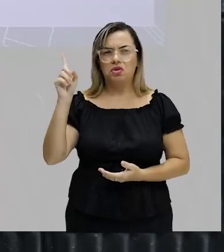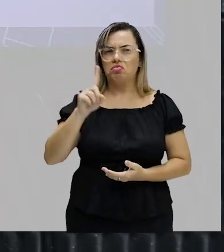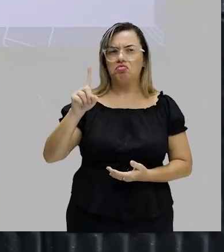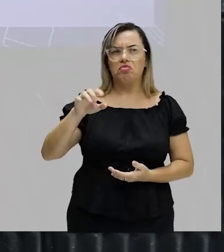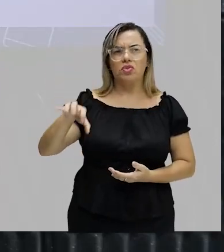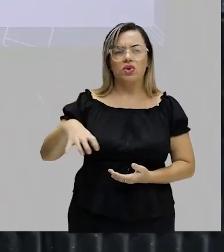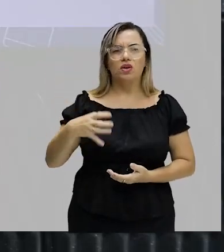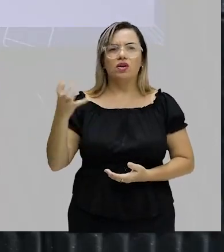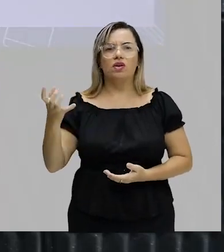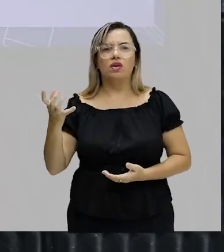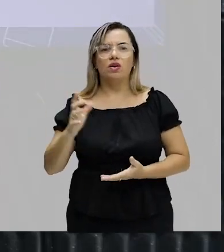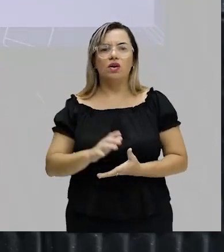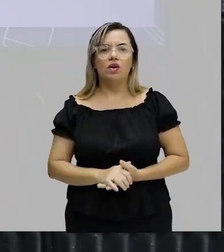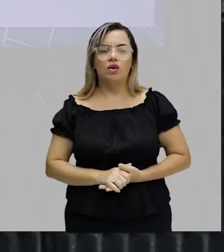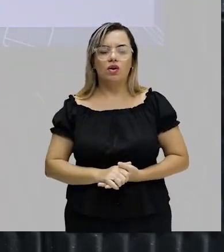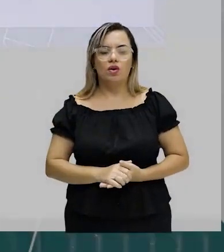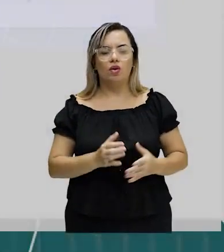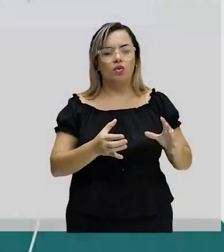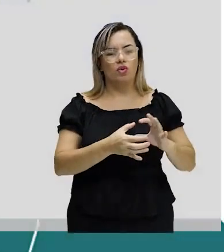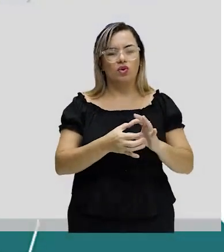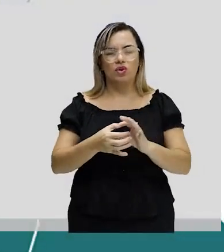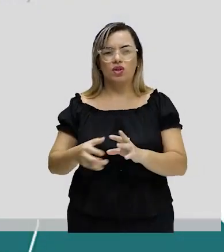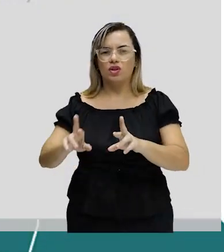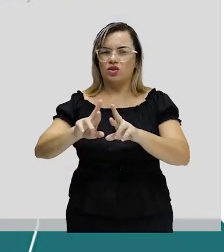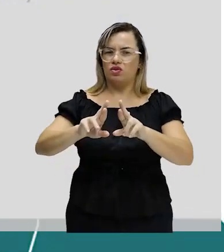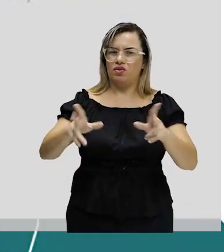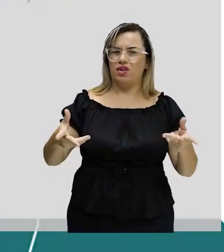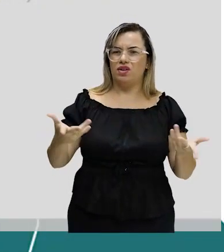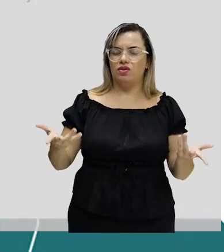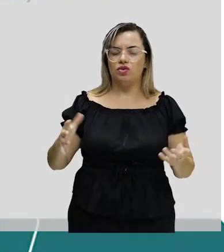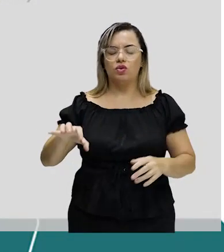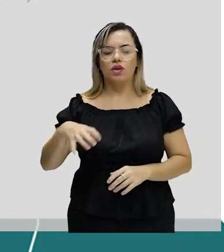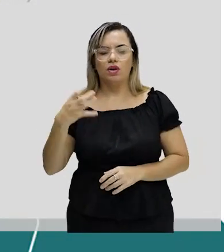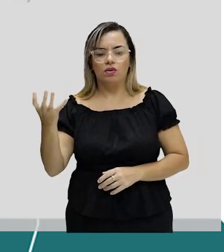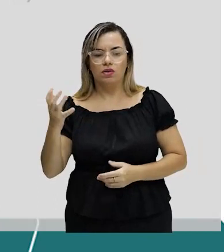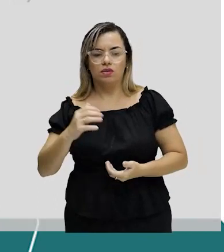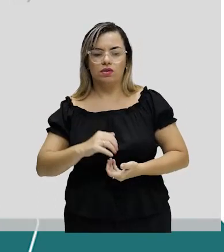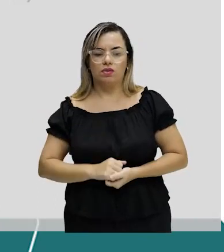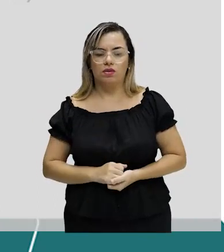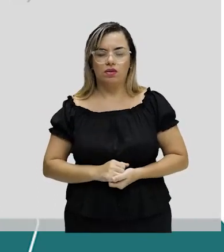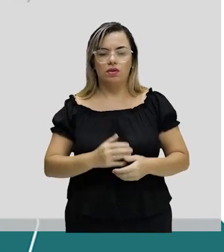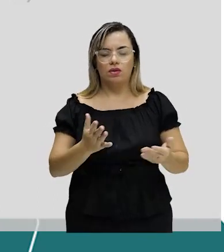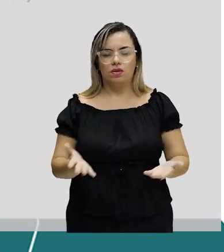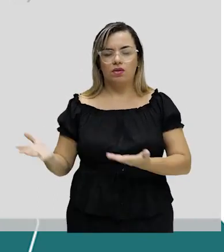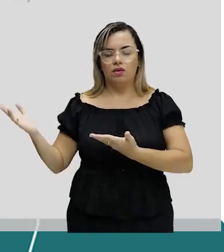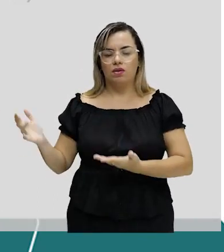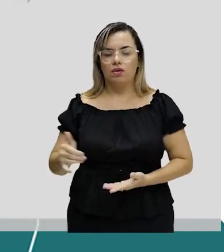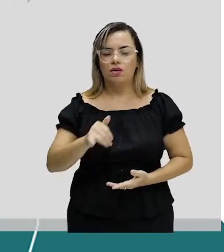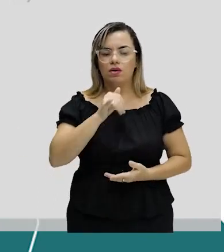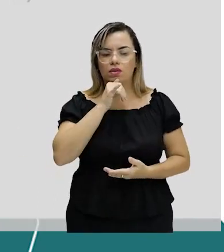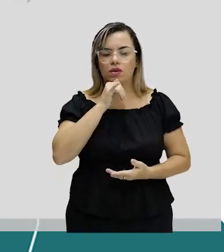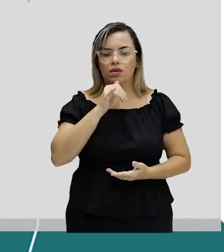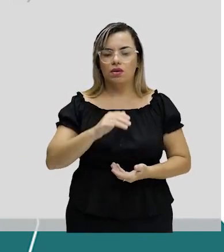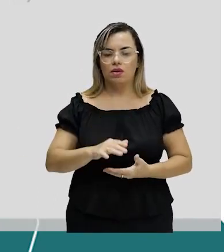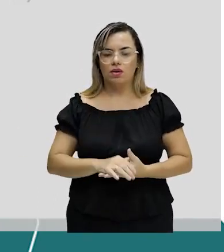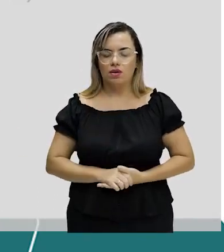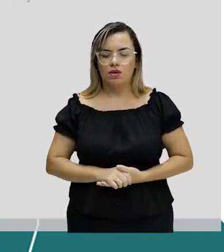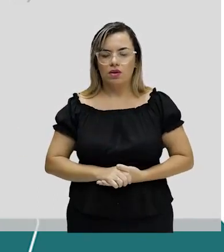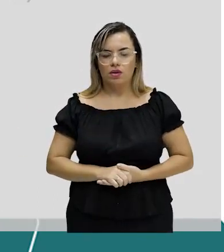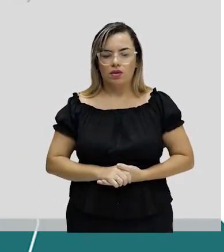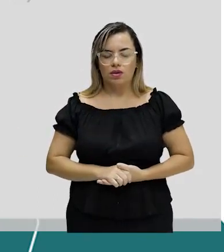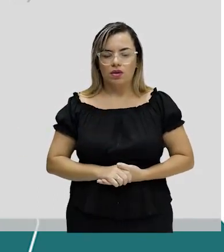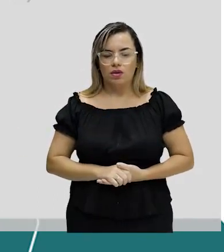aconteceu ou um cenário diferente daquilo que de fato ocorreu. If I have known you were ill, I would have visited